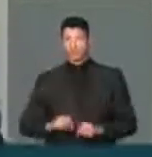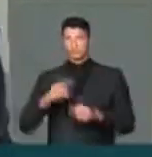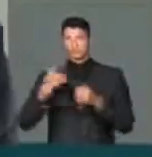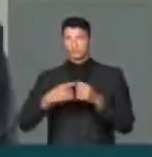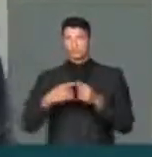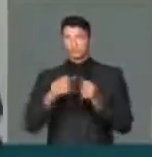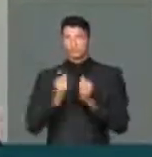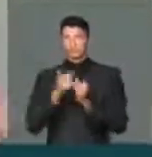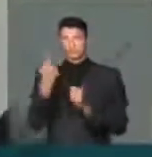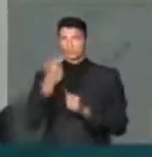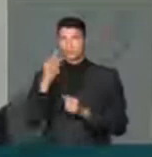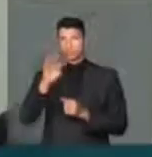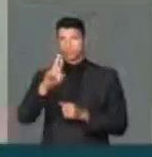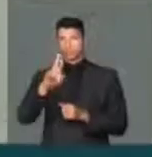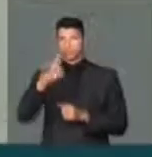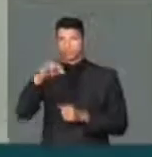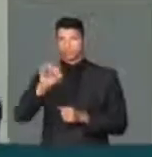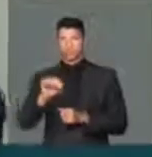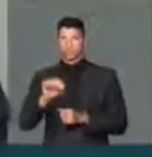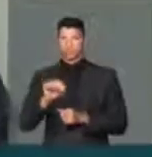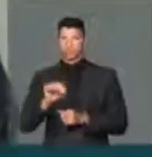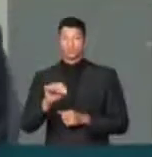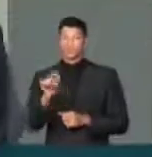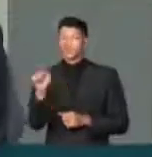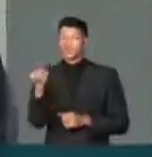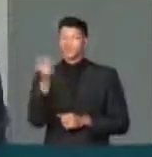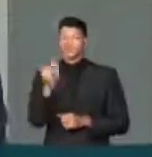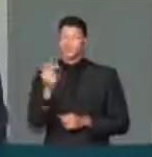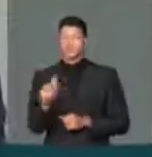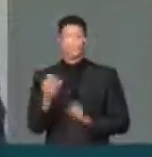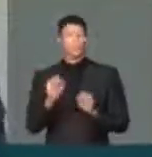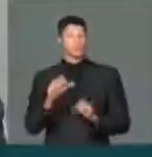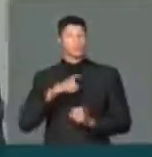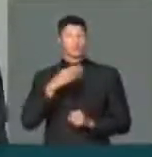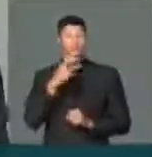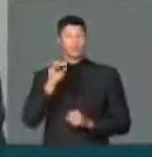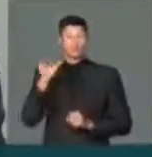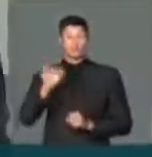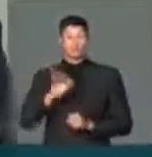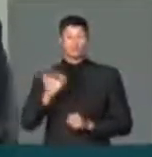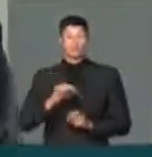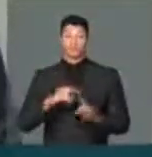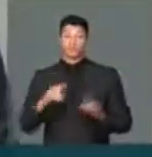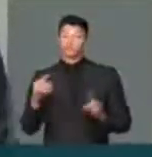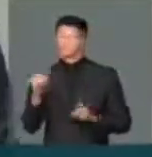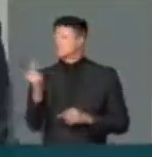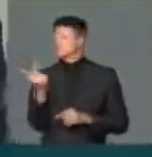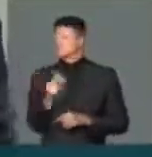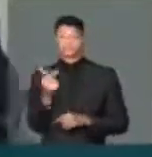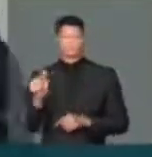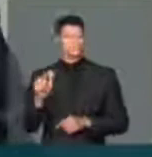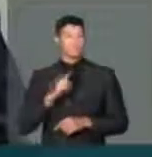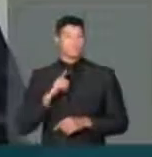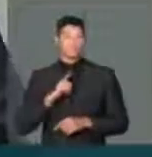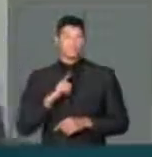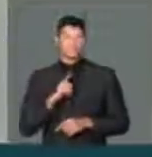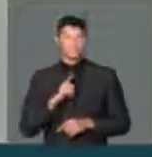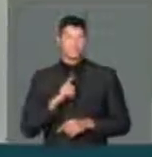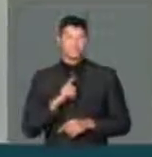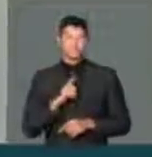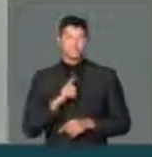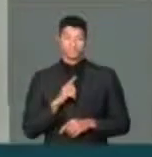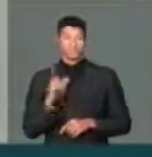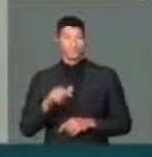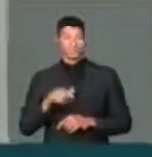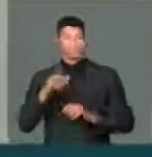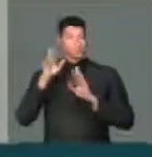segundo turno, a Marine Le Pen não tem, ela pode ter 30% dos votos, mas ela não terá, e ela, digamos, claro que ela